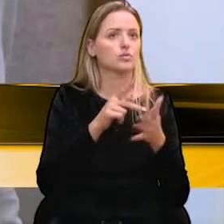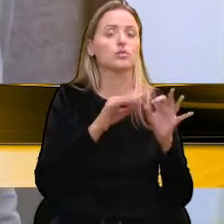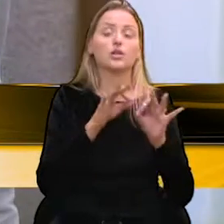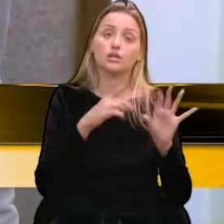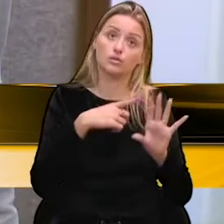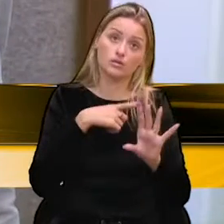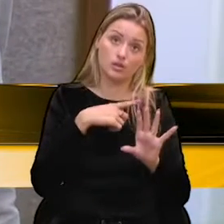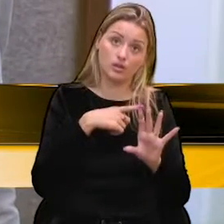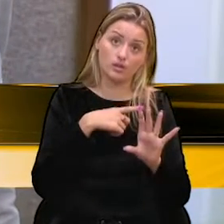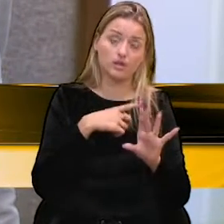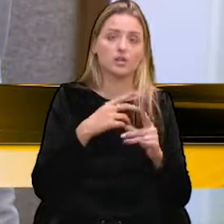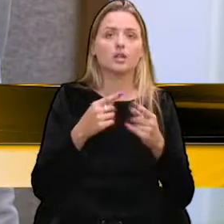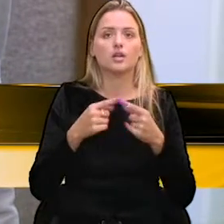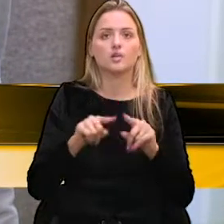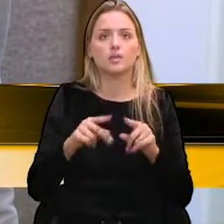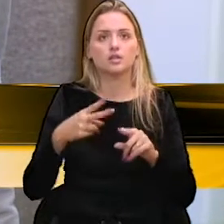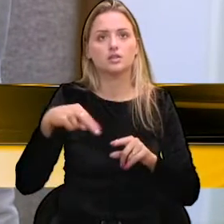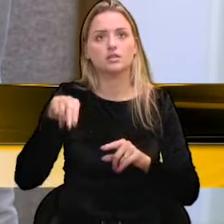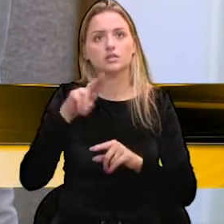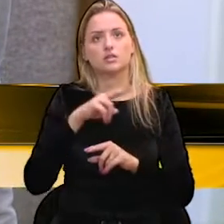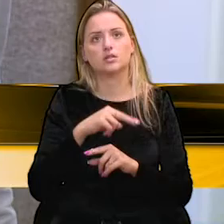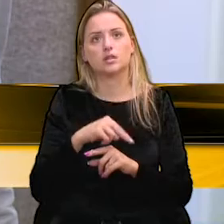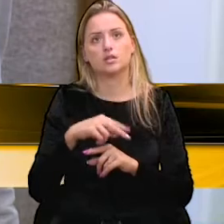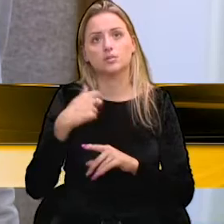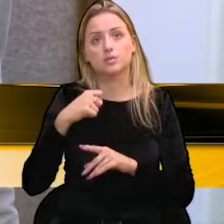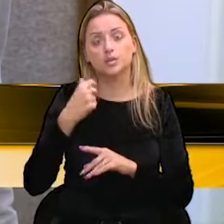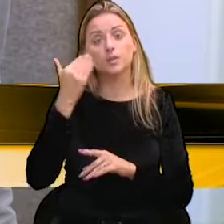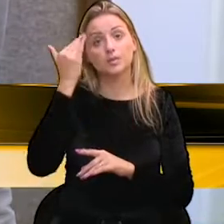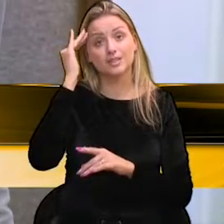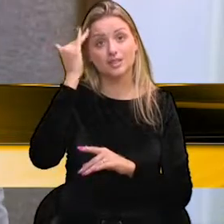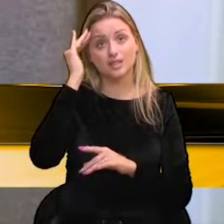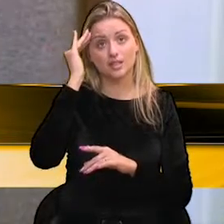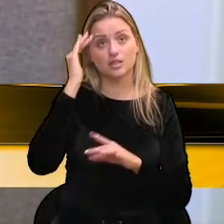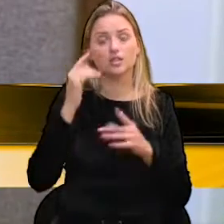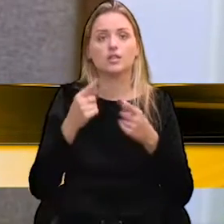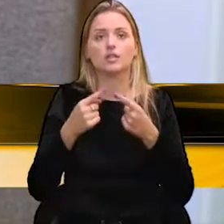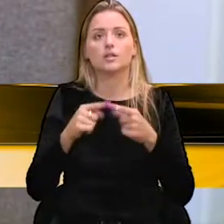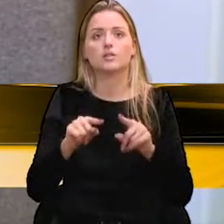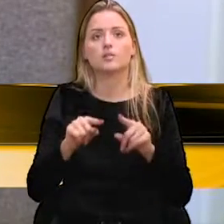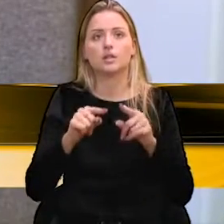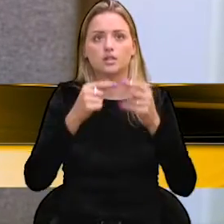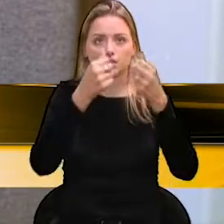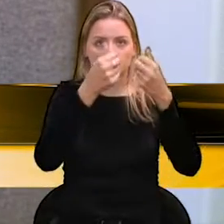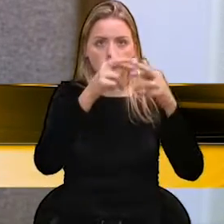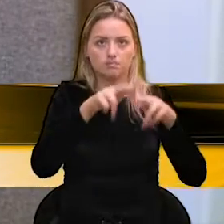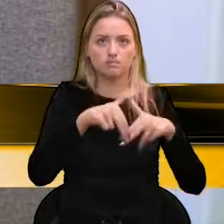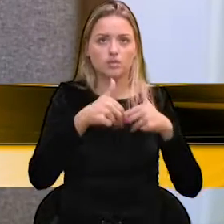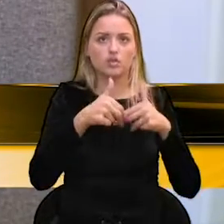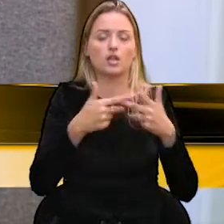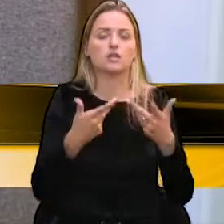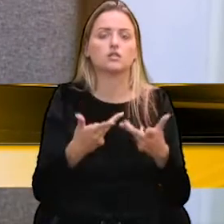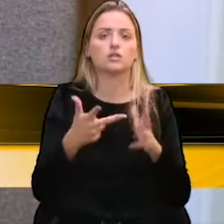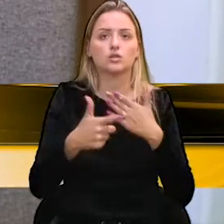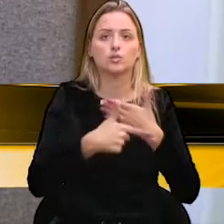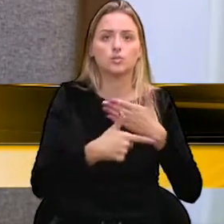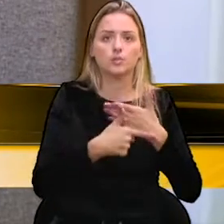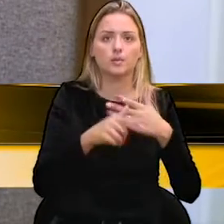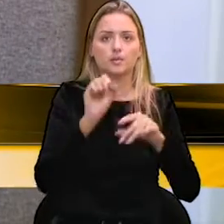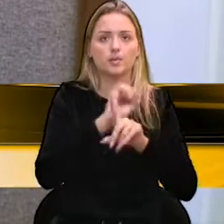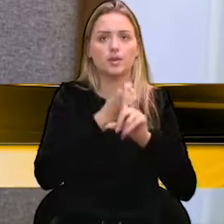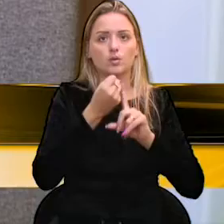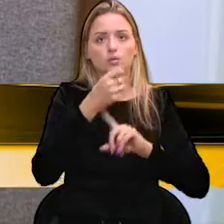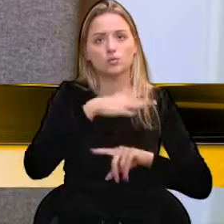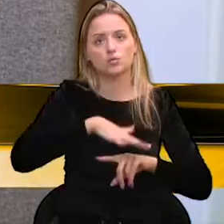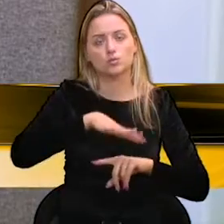existe, né? Então, a gente não tem que ser leigo nesse sentido, mas em função da questão social e outras benesses